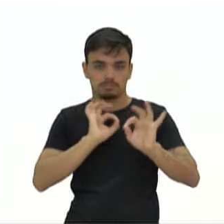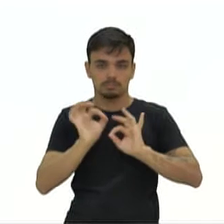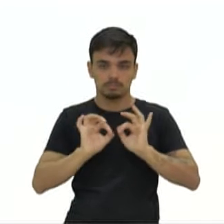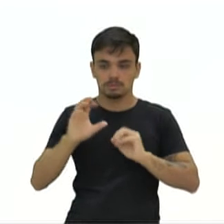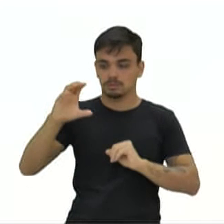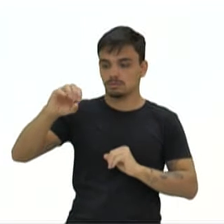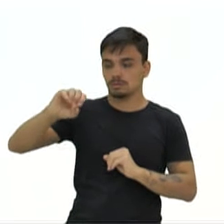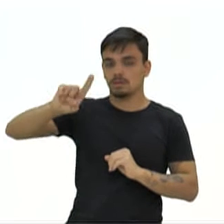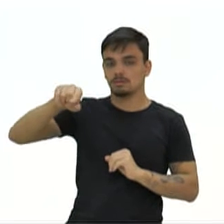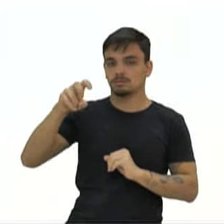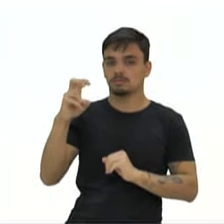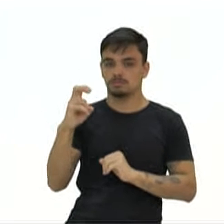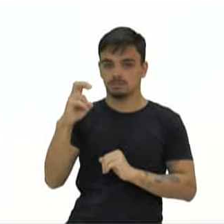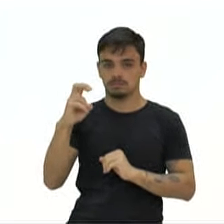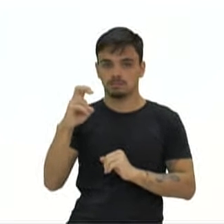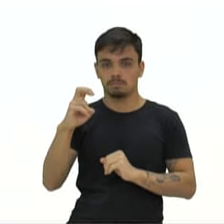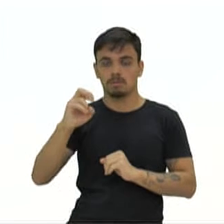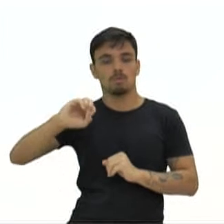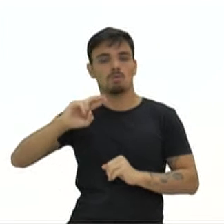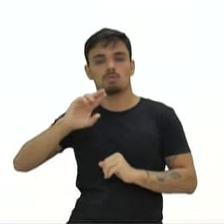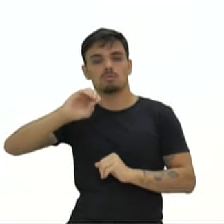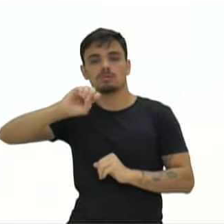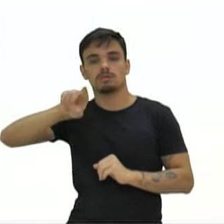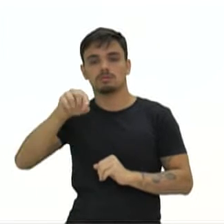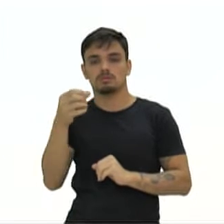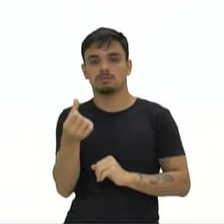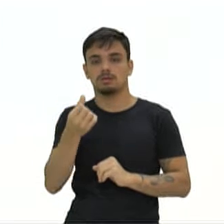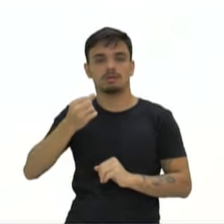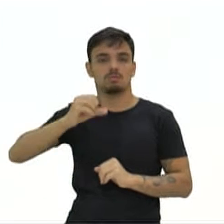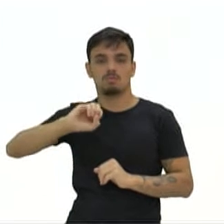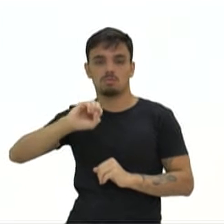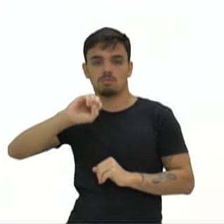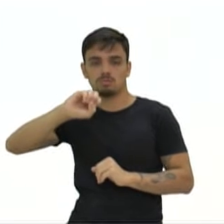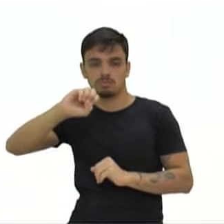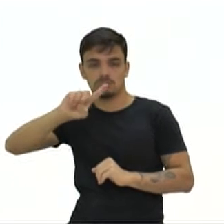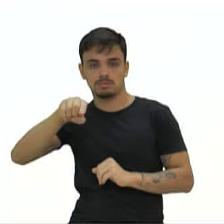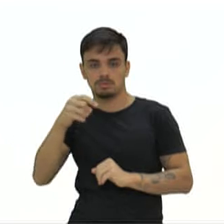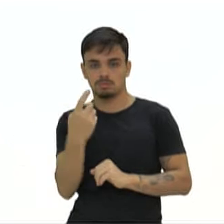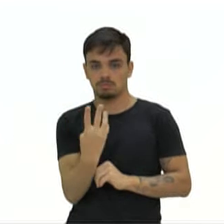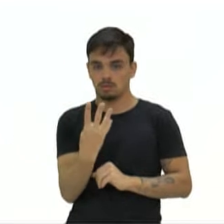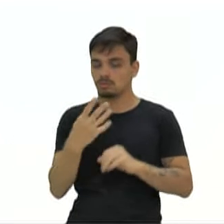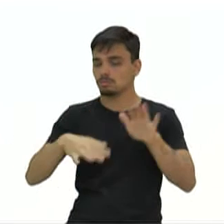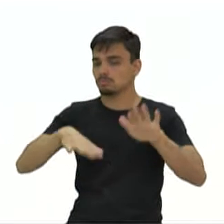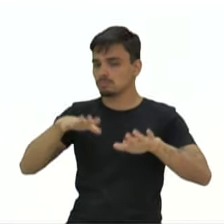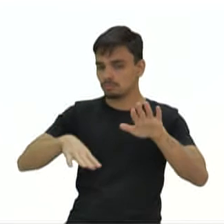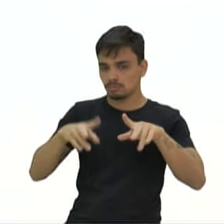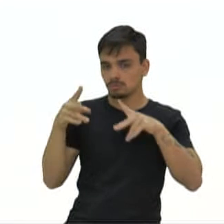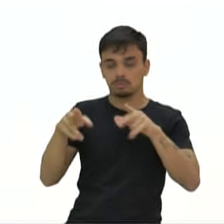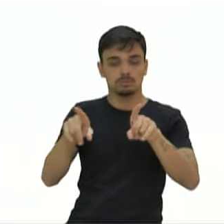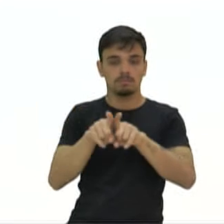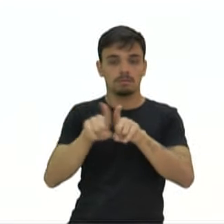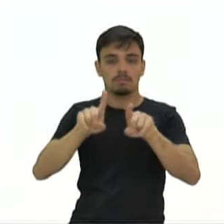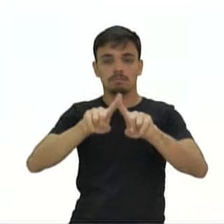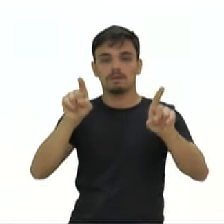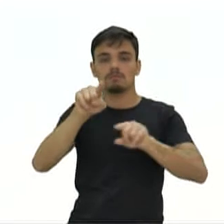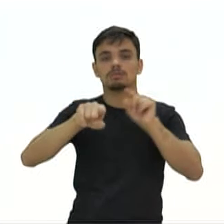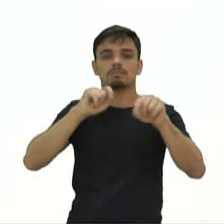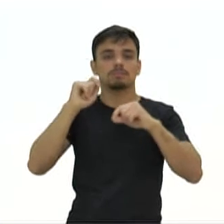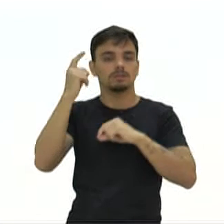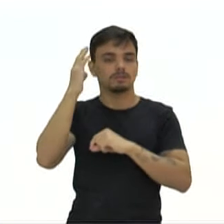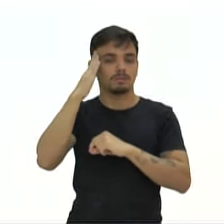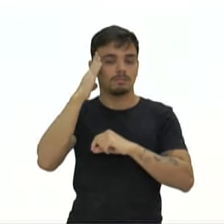ali 0,5, se for 0,06, se for 0,4, também está dando na mesma. Mas você tem que saber